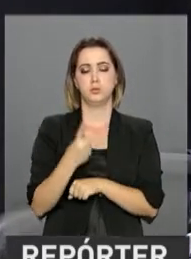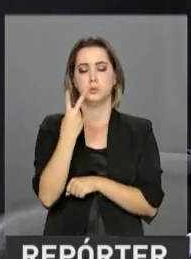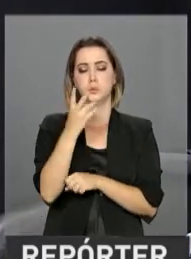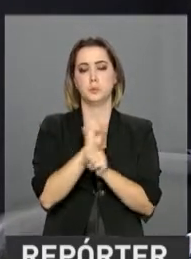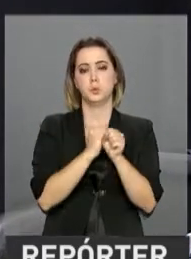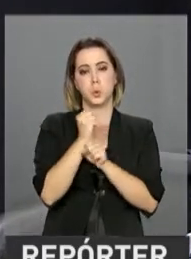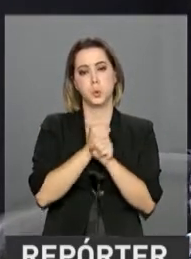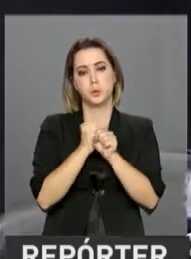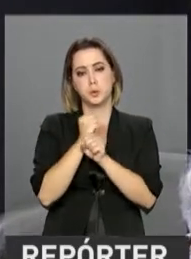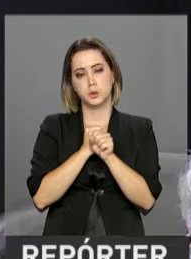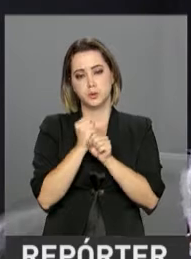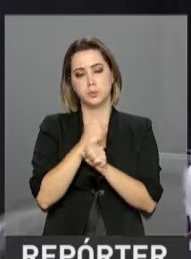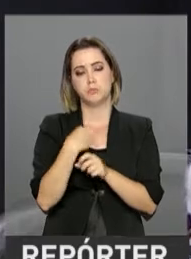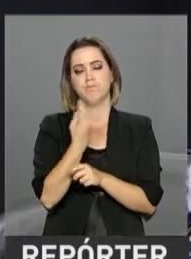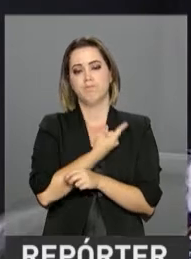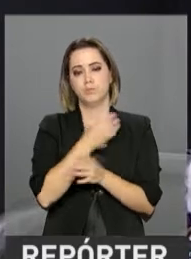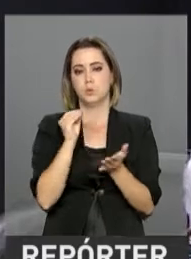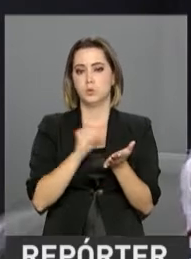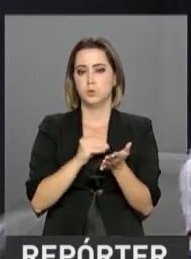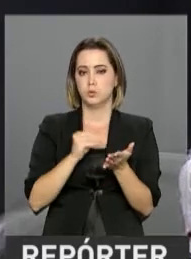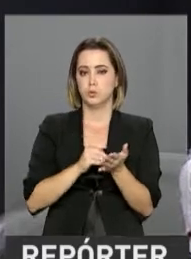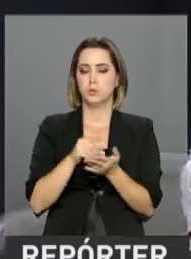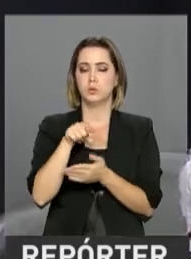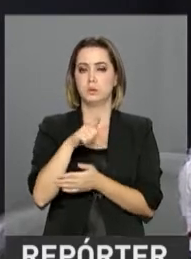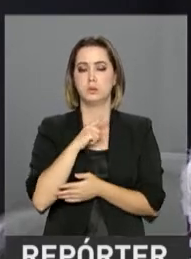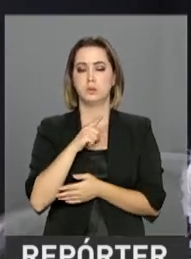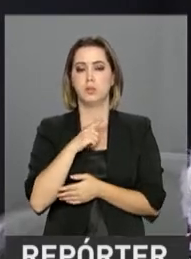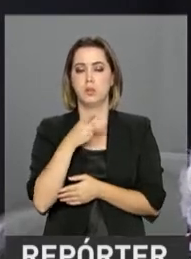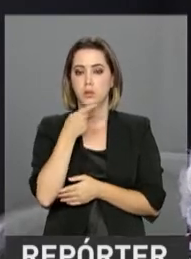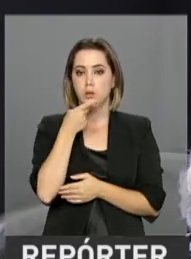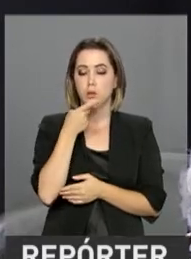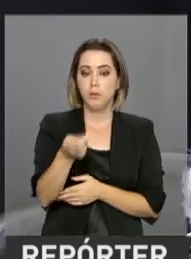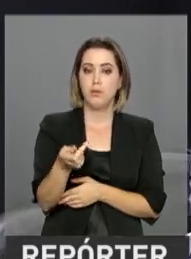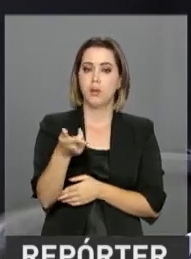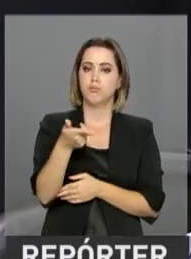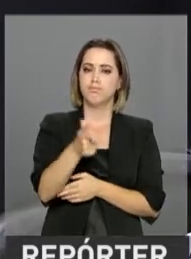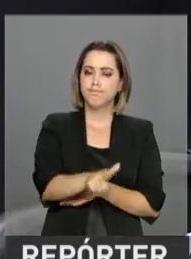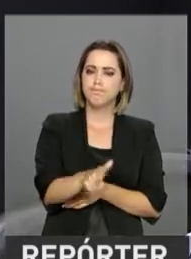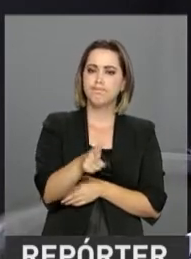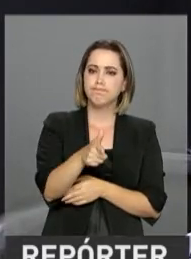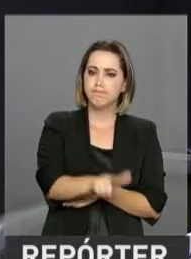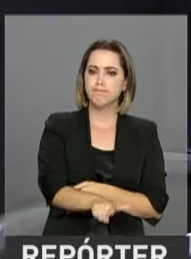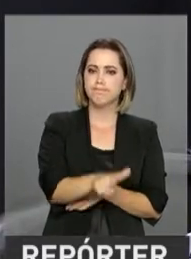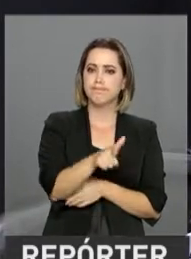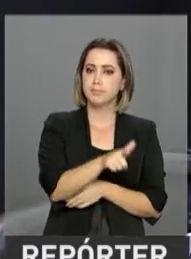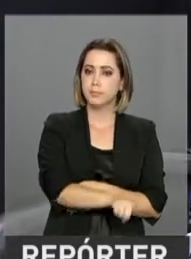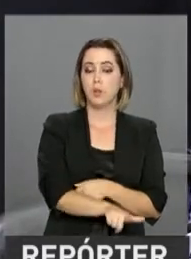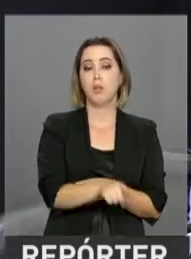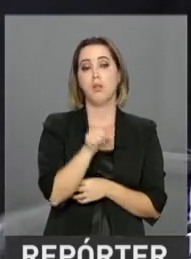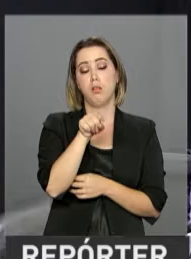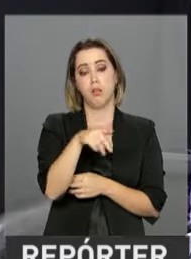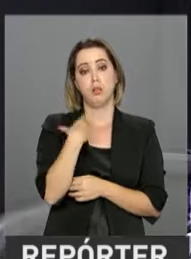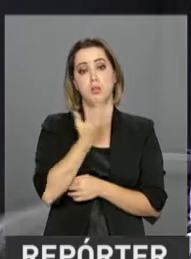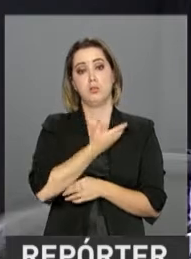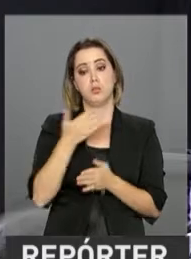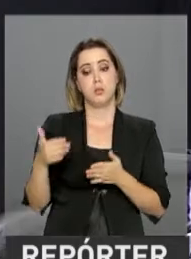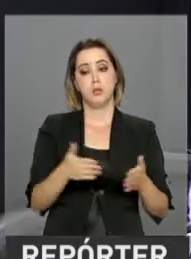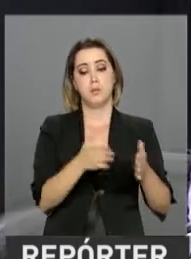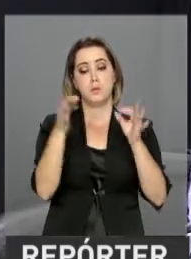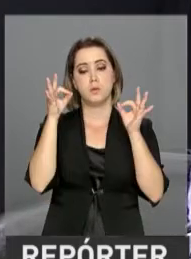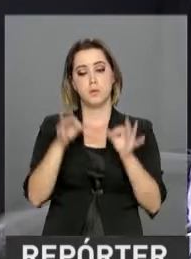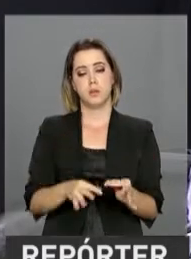anos pouco menos que nos faltam o que eu tenho dito e redito afirmado e reafirmado é que nós queremos colocar o país nos trilhos